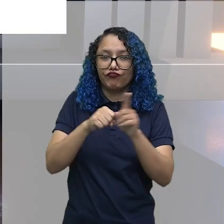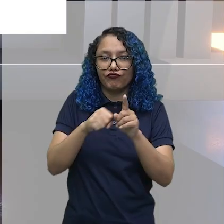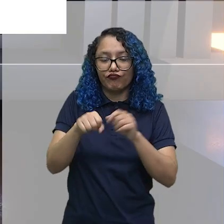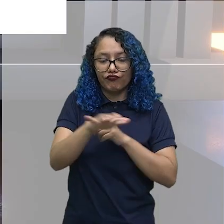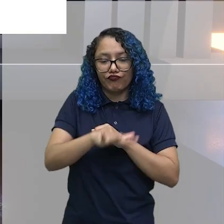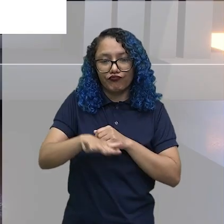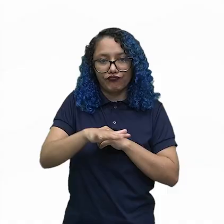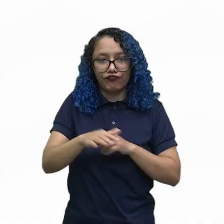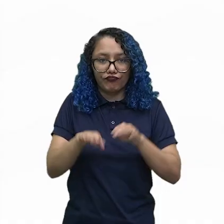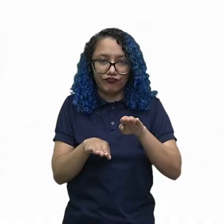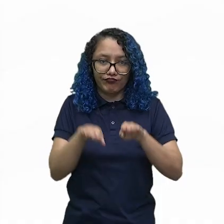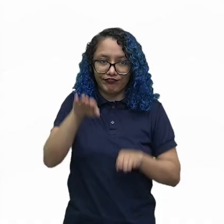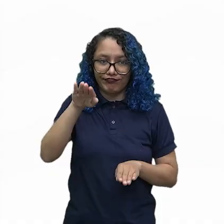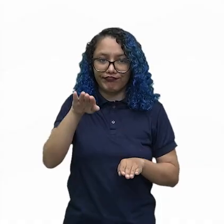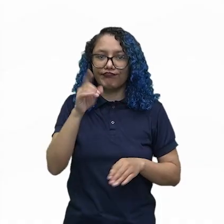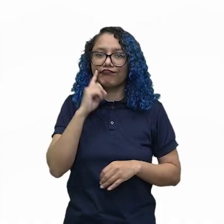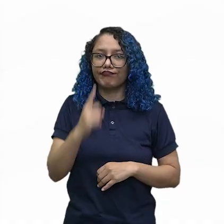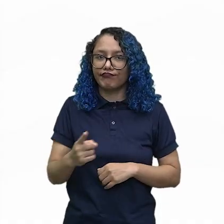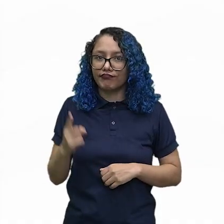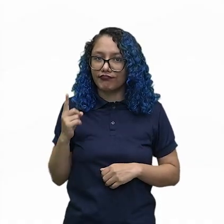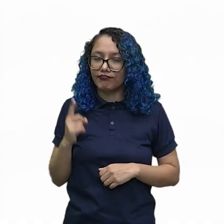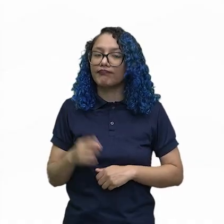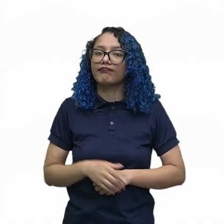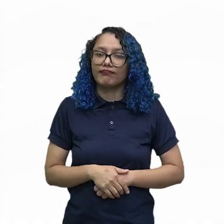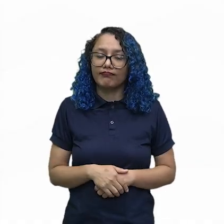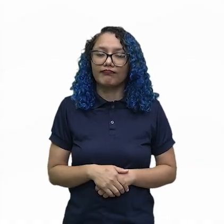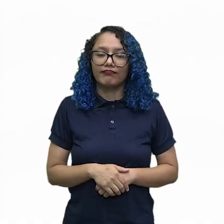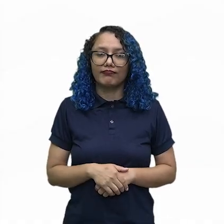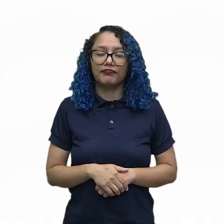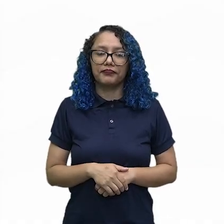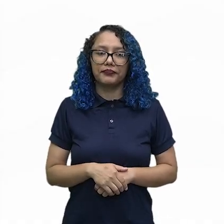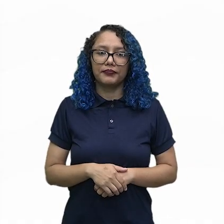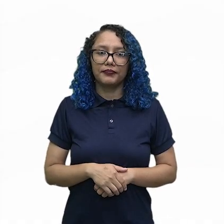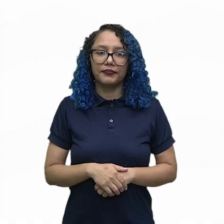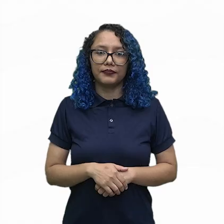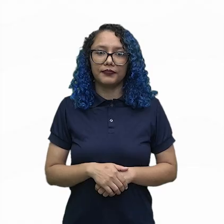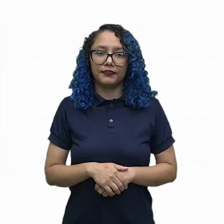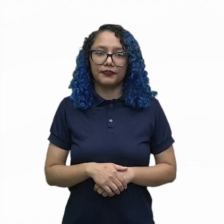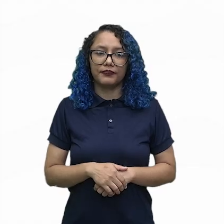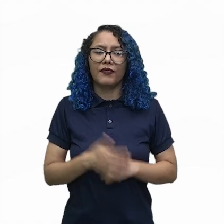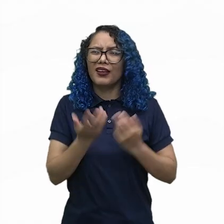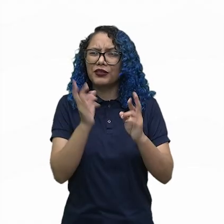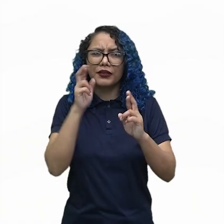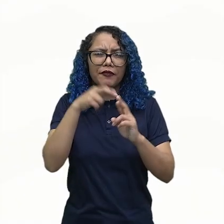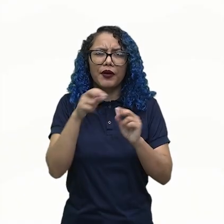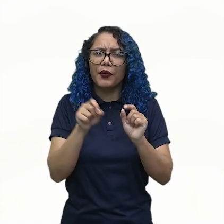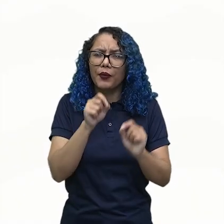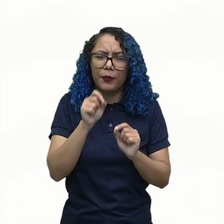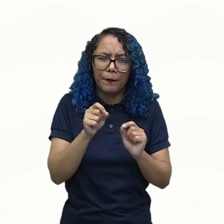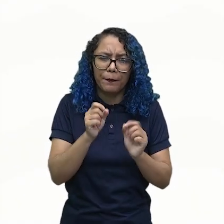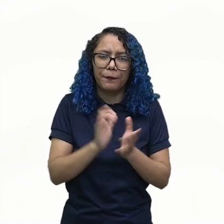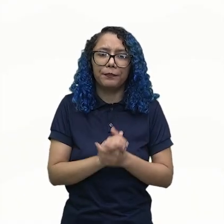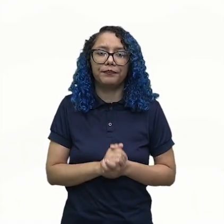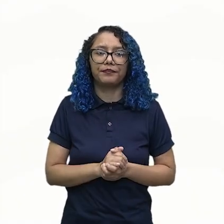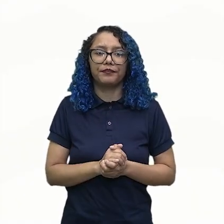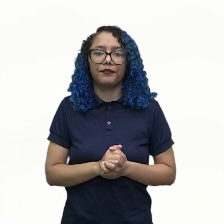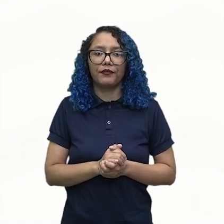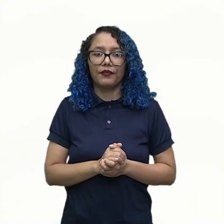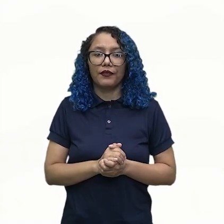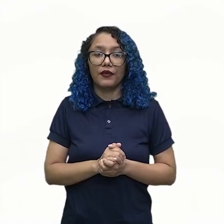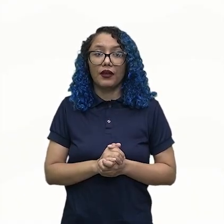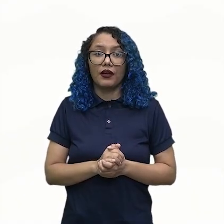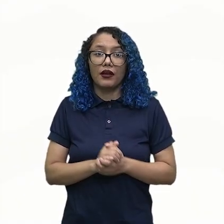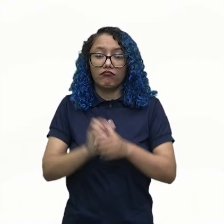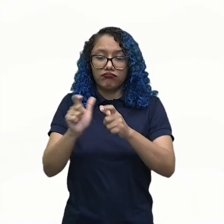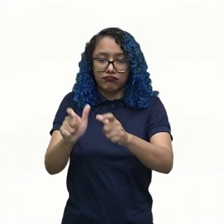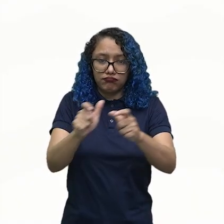socioespacial. Acompanhe aqui comigo. Olha, a desigualdade socioespacial, ela está relacionada ali à distribuição desigual